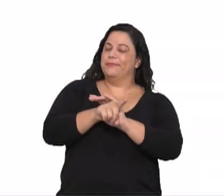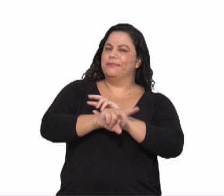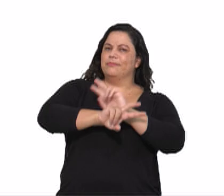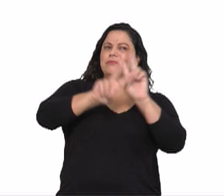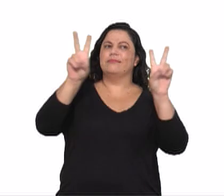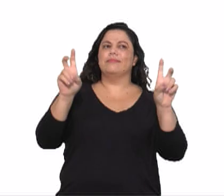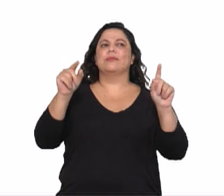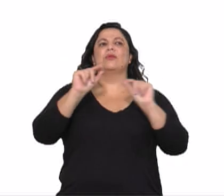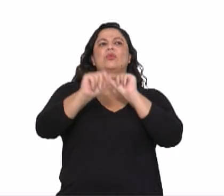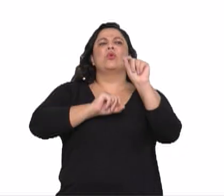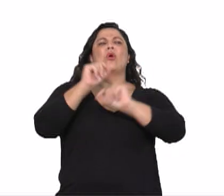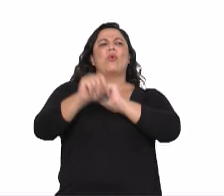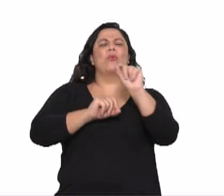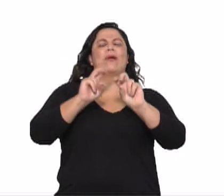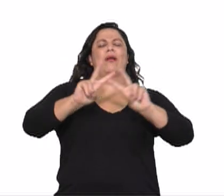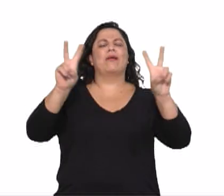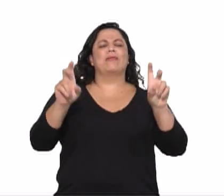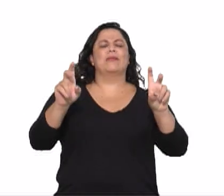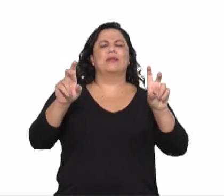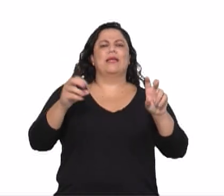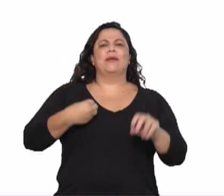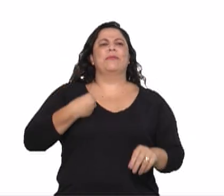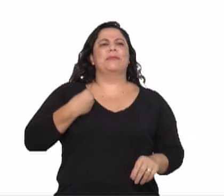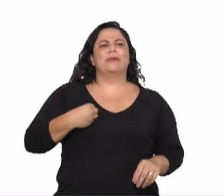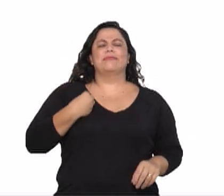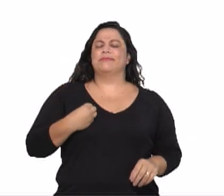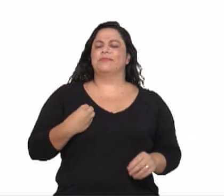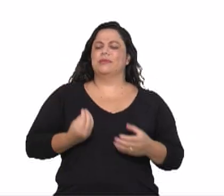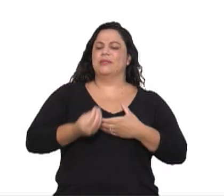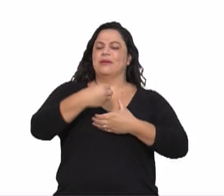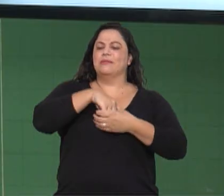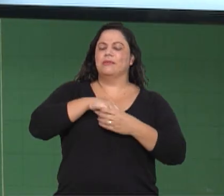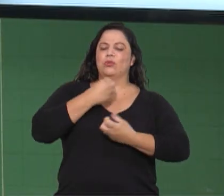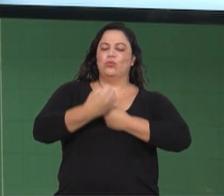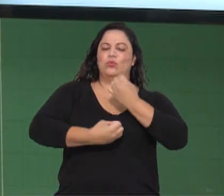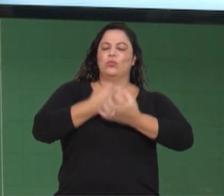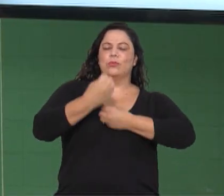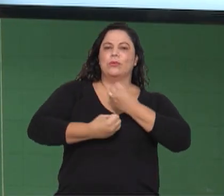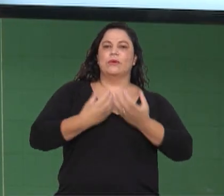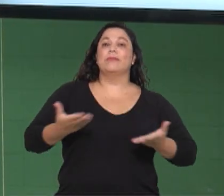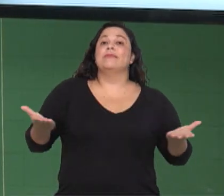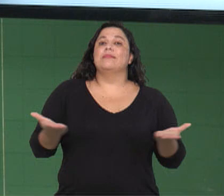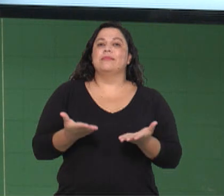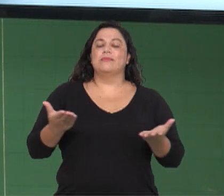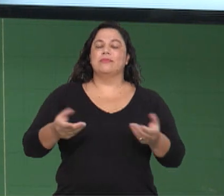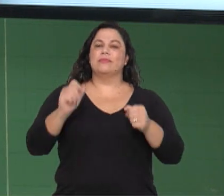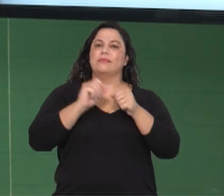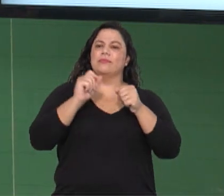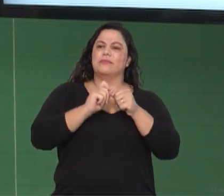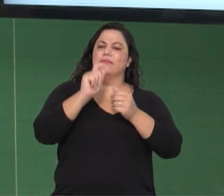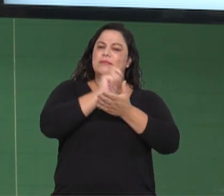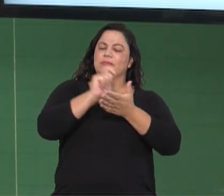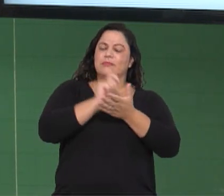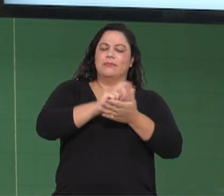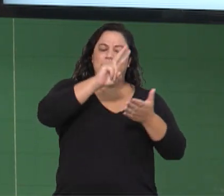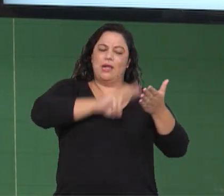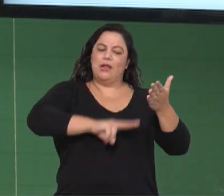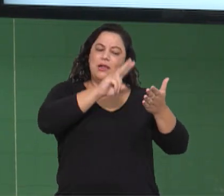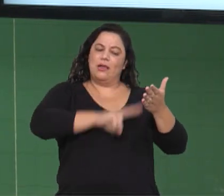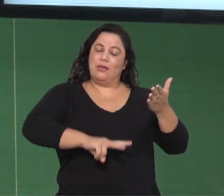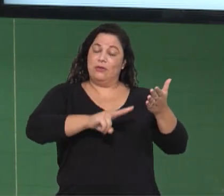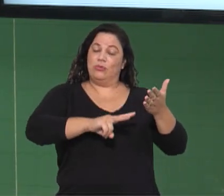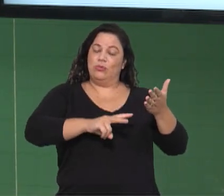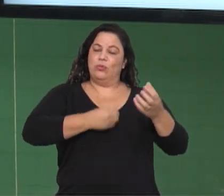Qual é o tema presente no poema? Agora, o que nós vamos ter que fazer? A leitura do